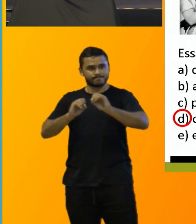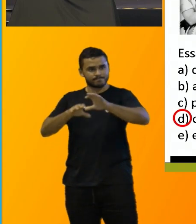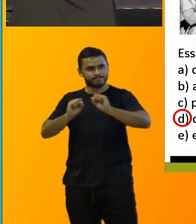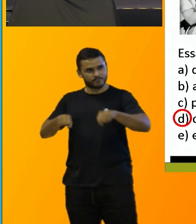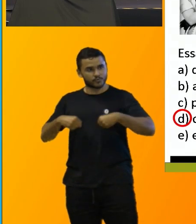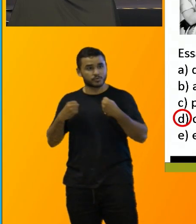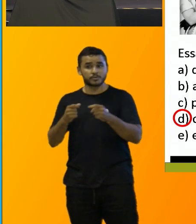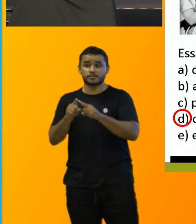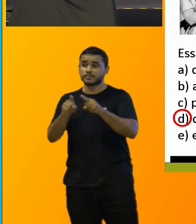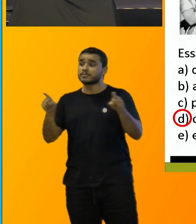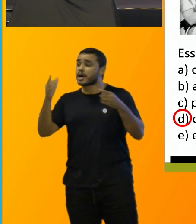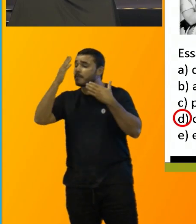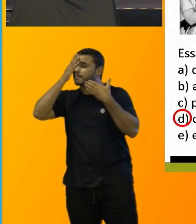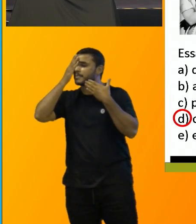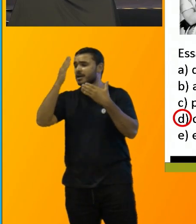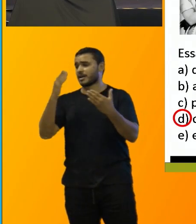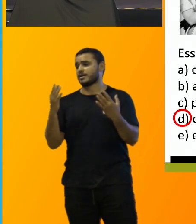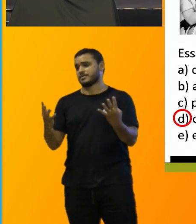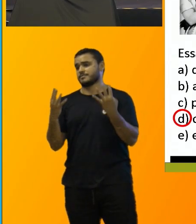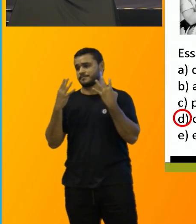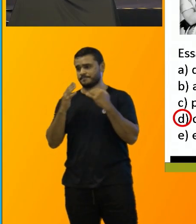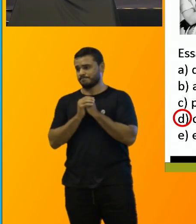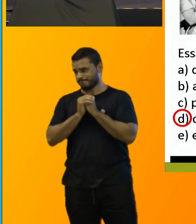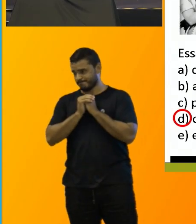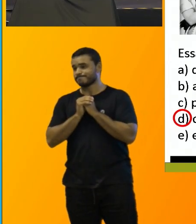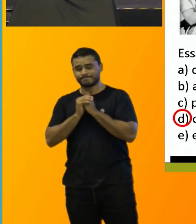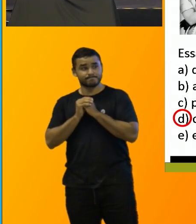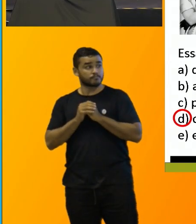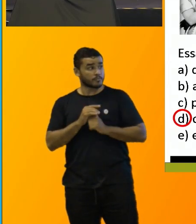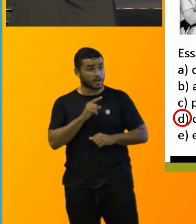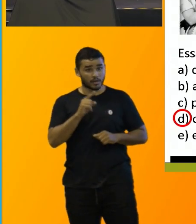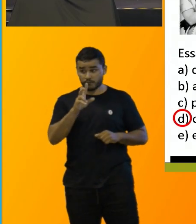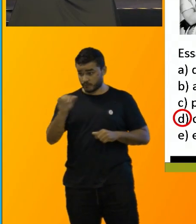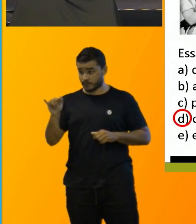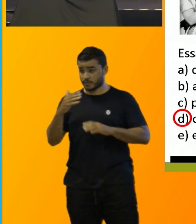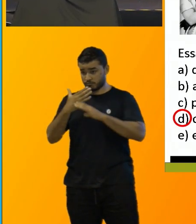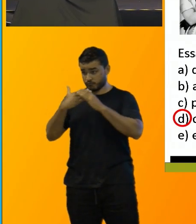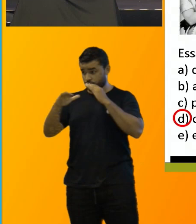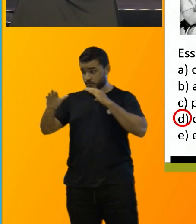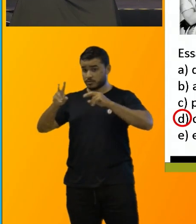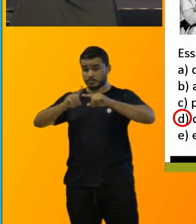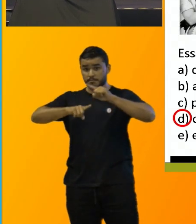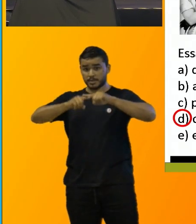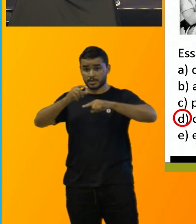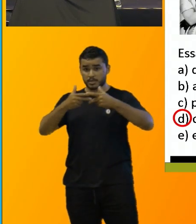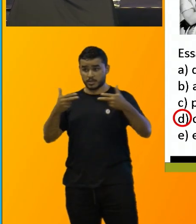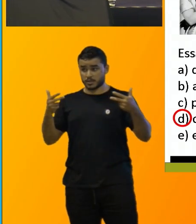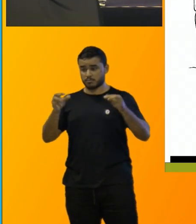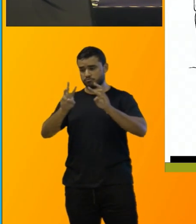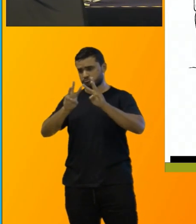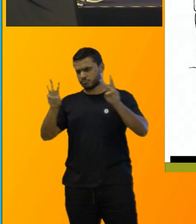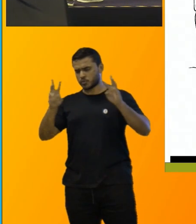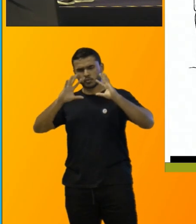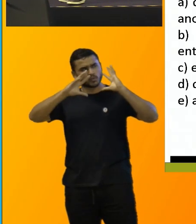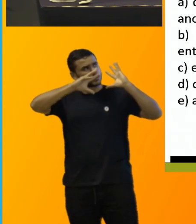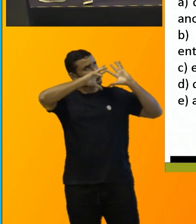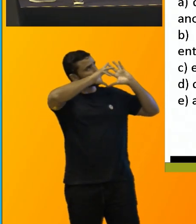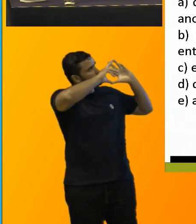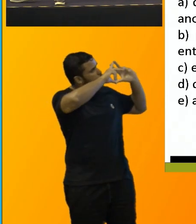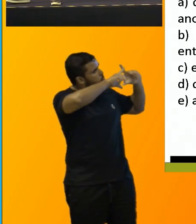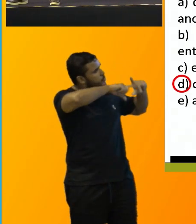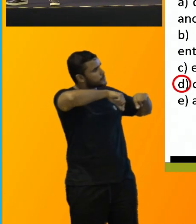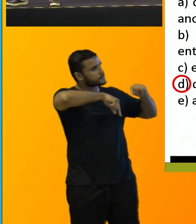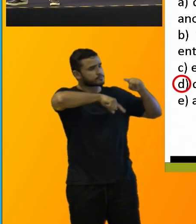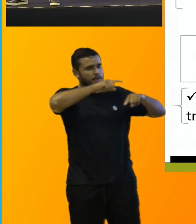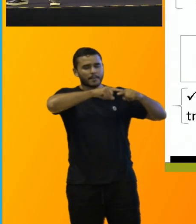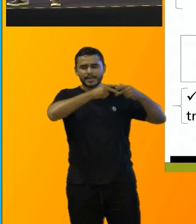A todos vocês, o meu muito obrigado. A certeza de que esse material vai chegar a vocês através do e-book, com todas as questões, com tudo aquilo